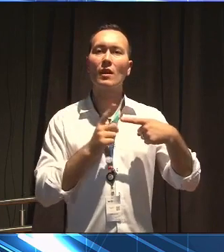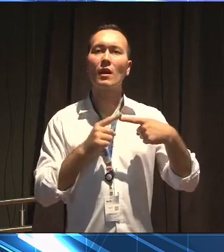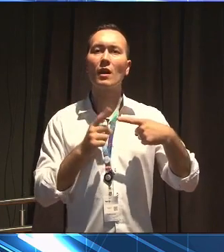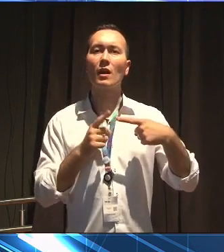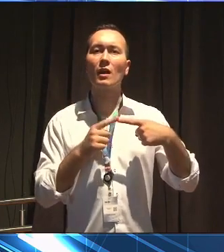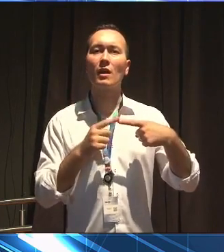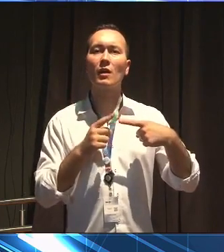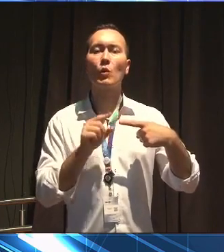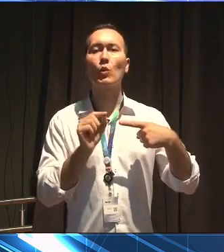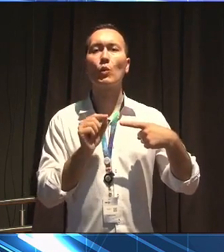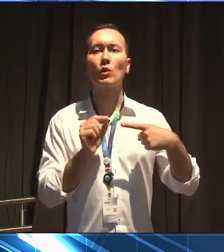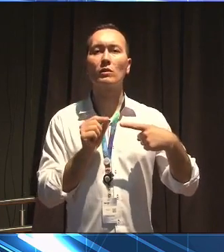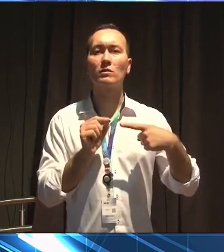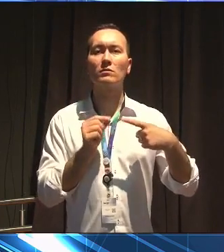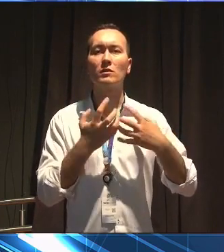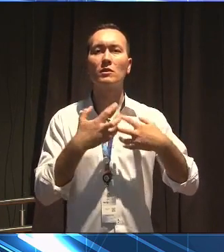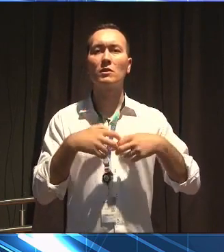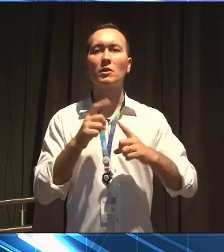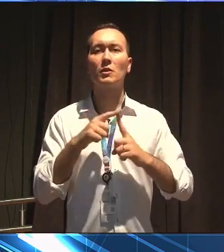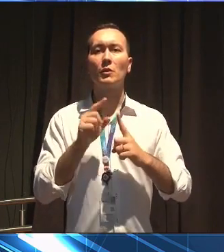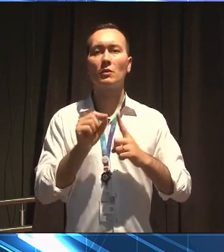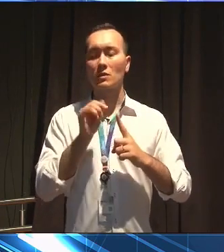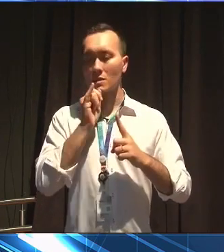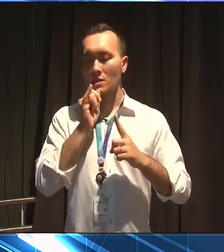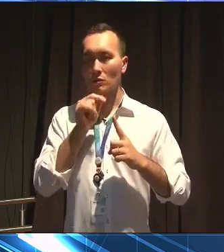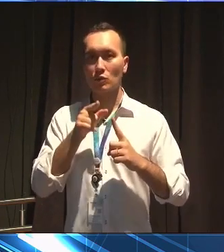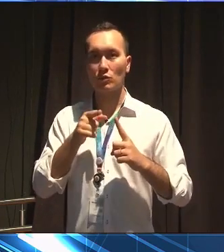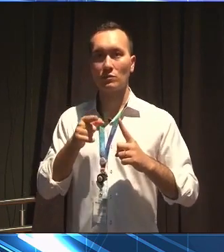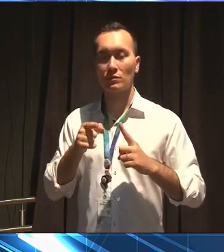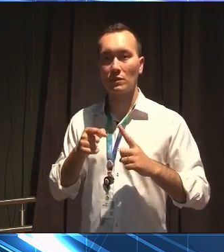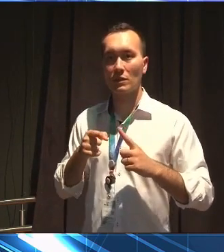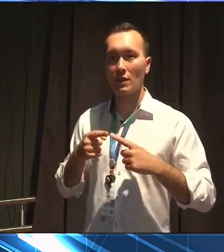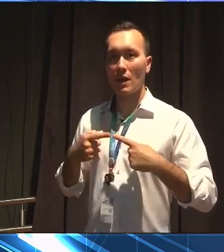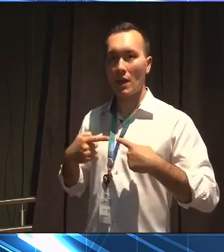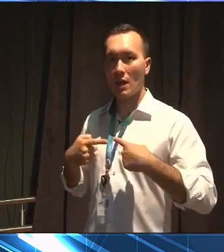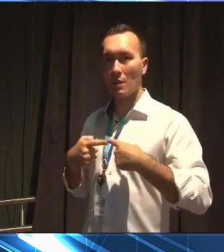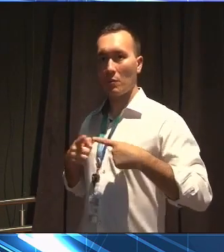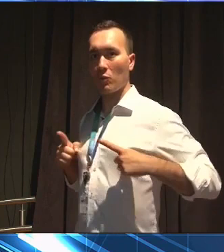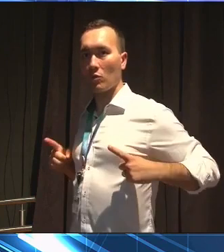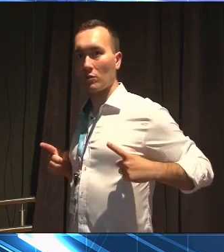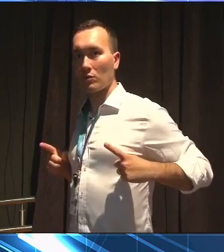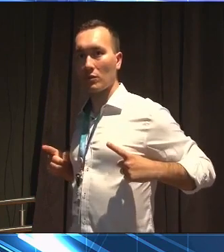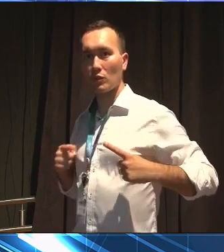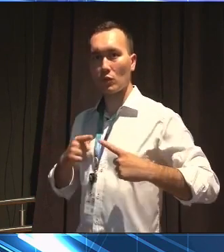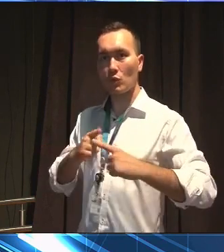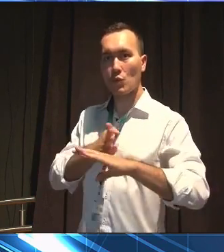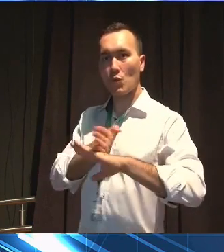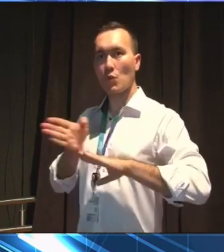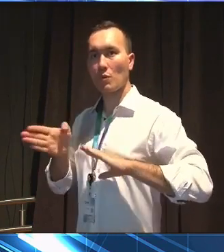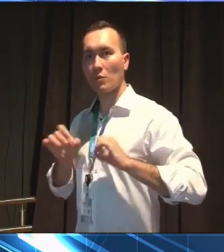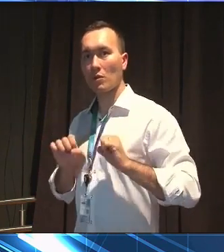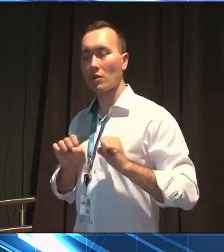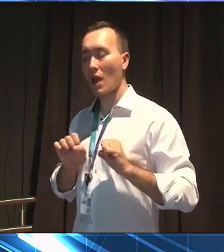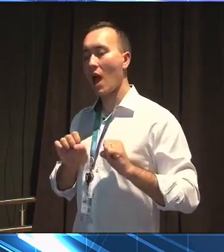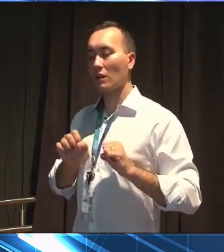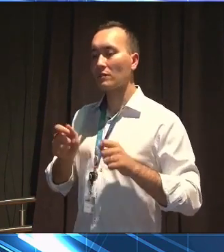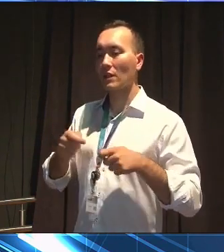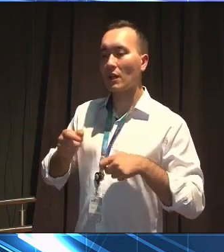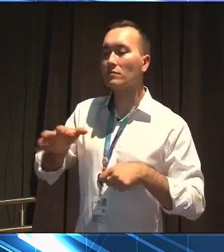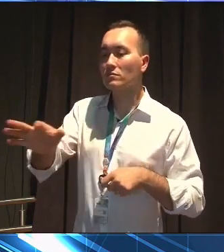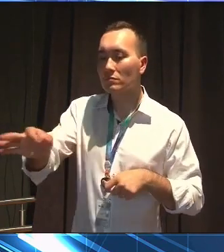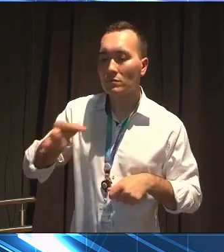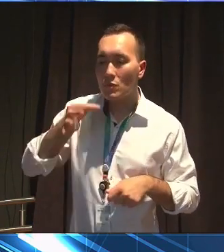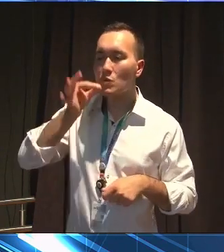assim? Eu passei na catraca, no mundo ali, no mundo físico, entrei na minha empresa, na catraca. Eu posso acessar o café, por exemplo. Basta eu